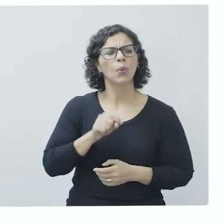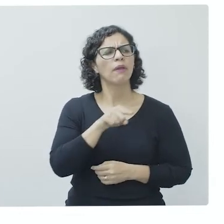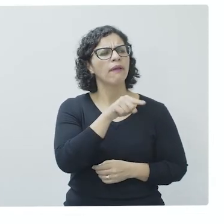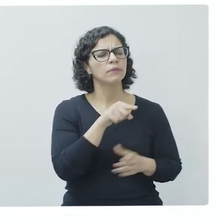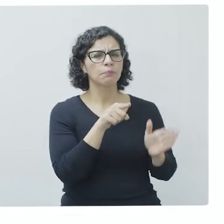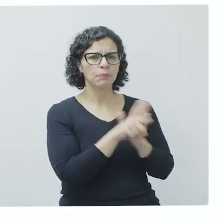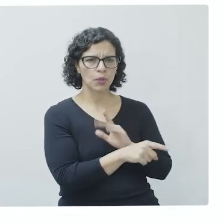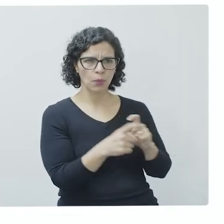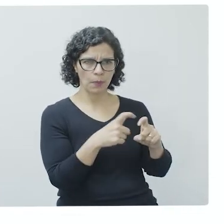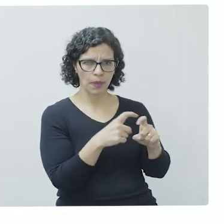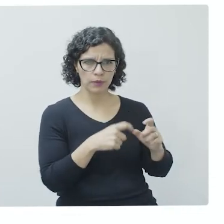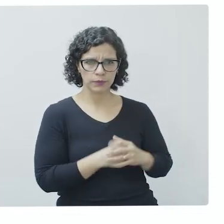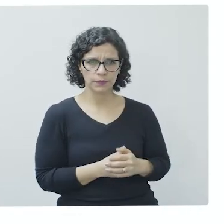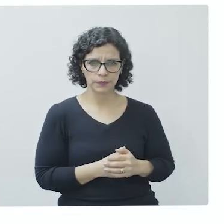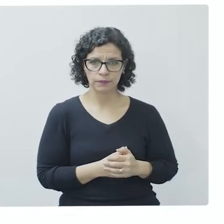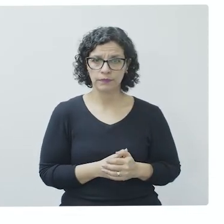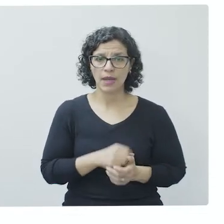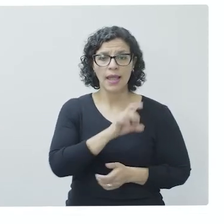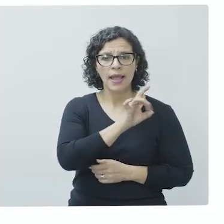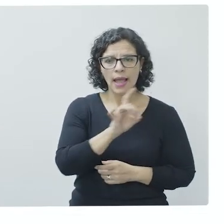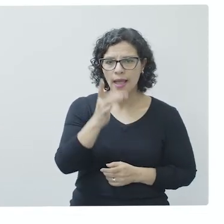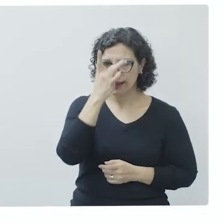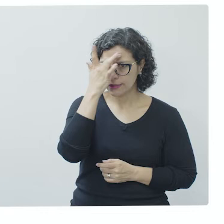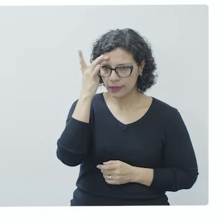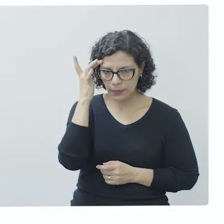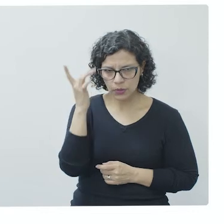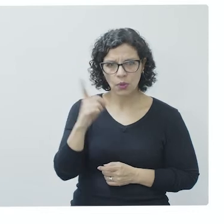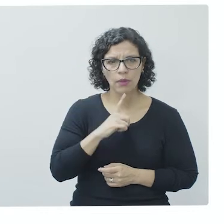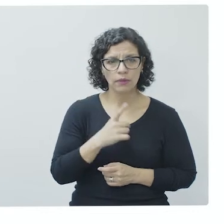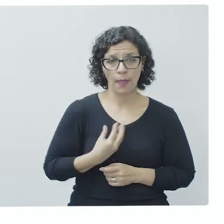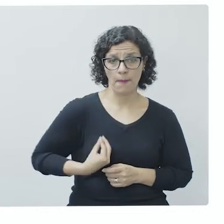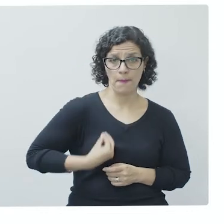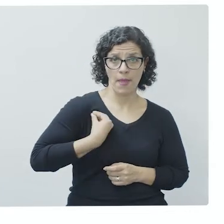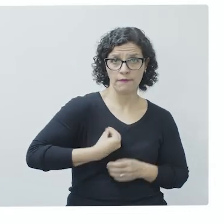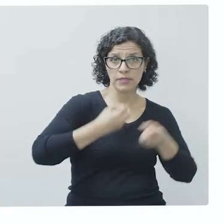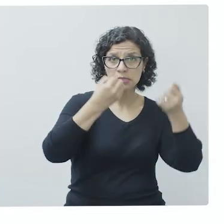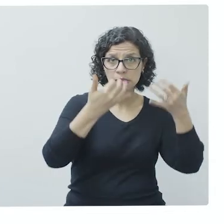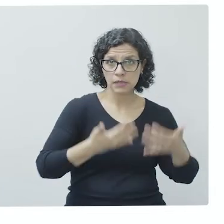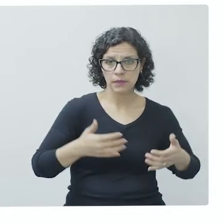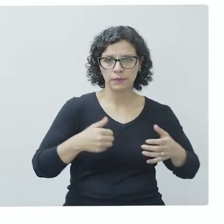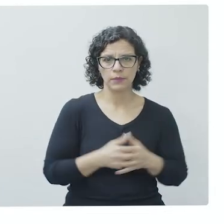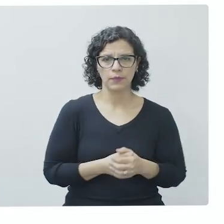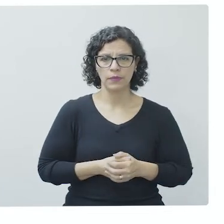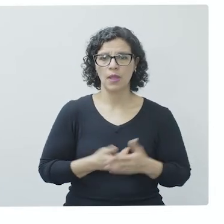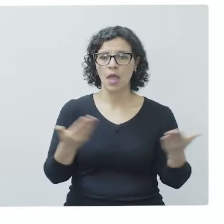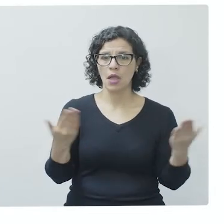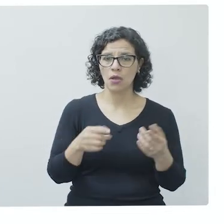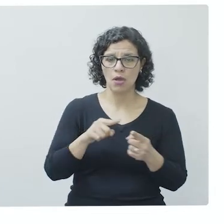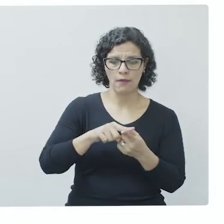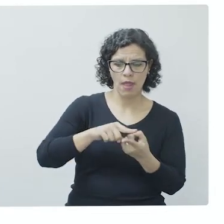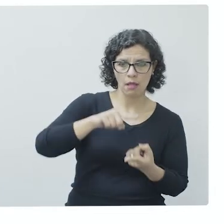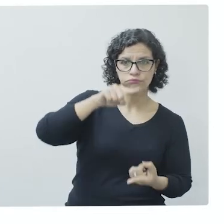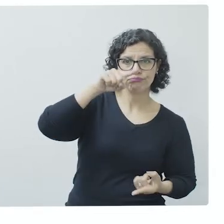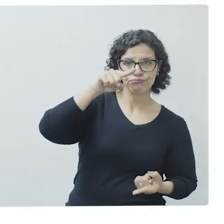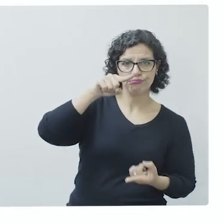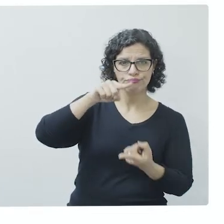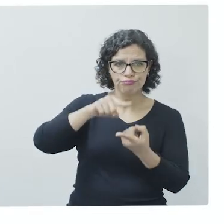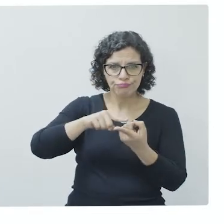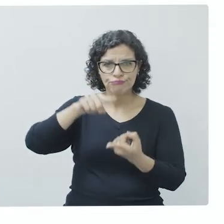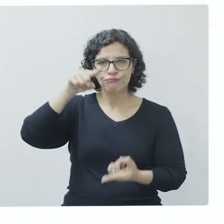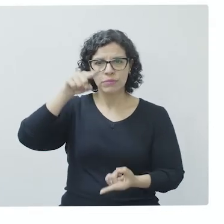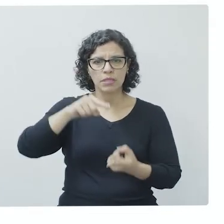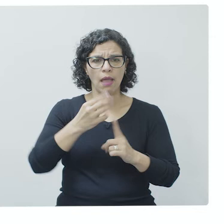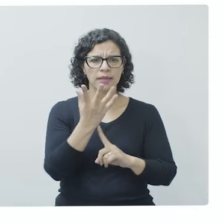que é isso? Quis saber o velho. Cada uma dessas corresponde à vida de uma pessoa, explicou a morte. As